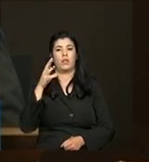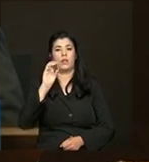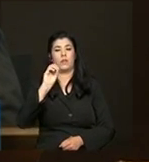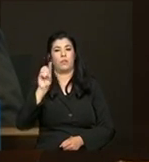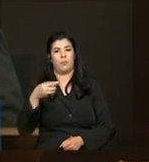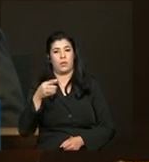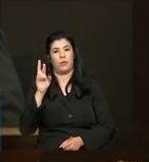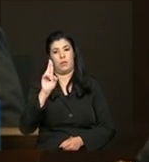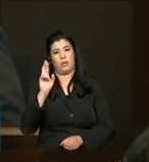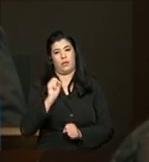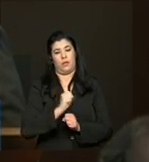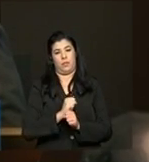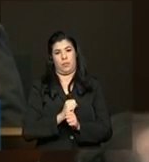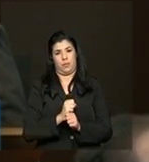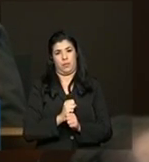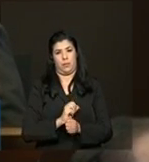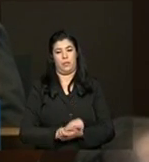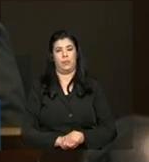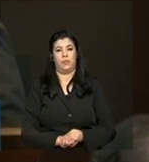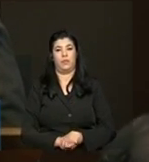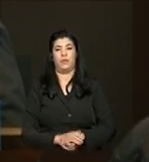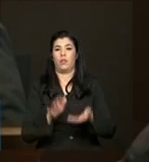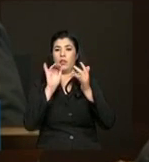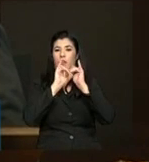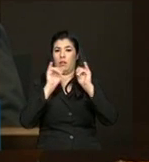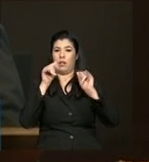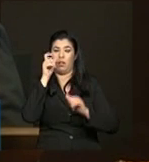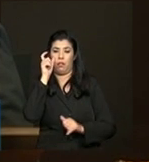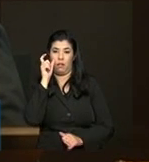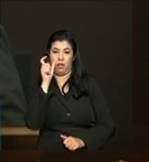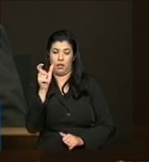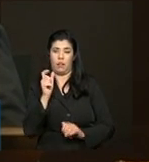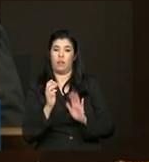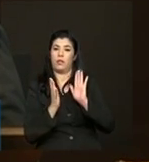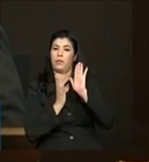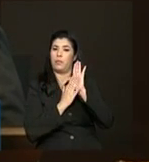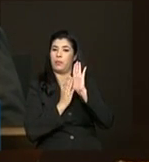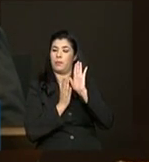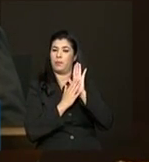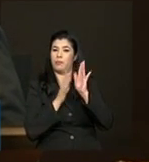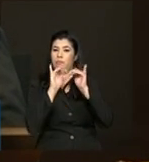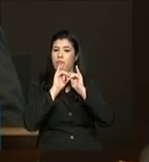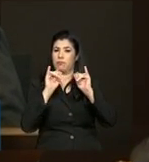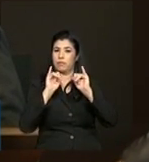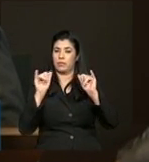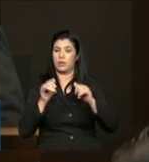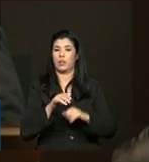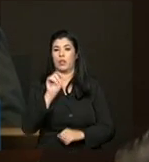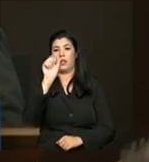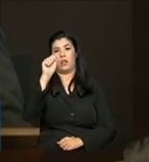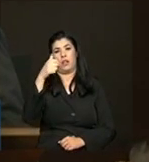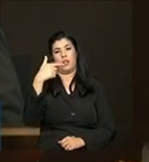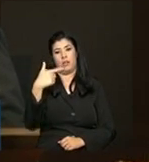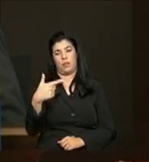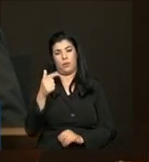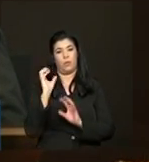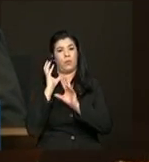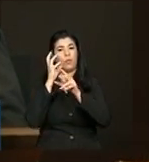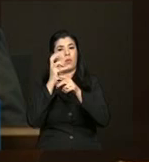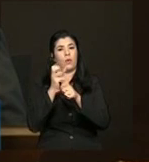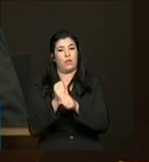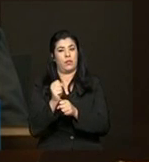R$ 68.300.000 ano. Declara que possui interesse em apresentar a proposta para o sublote A2, com o valor de receita